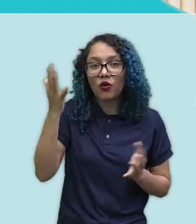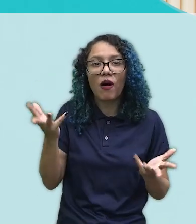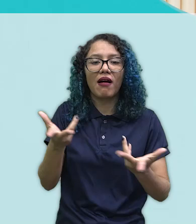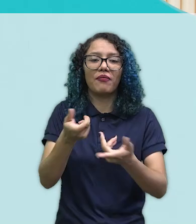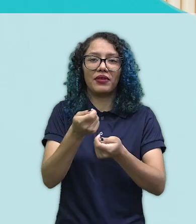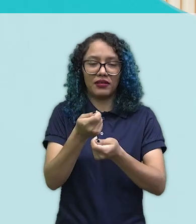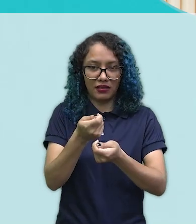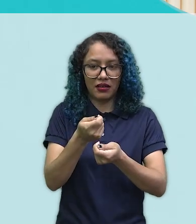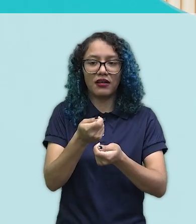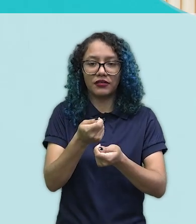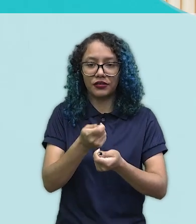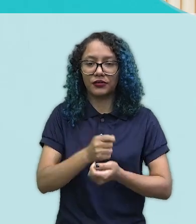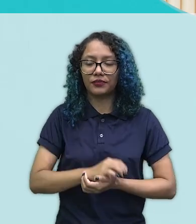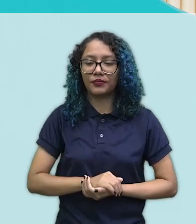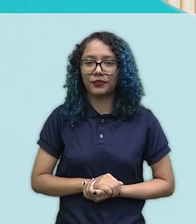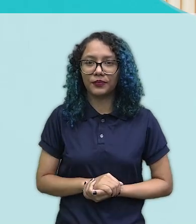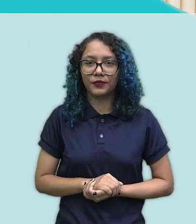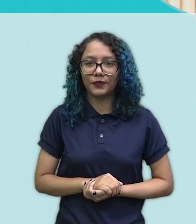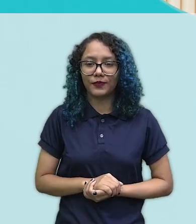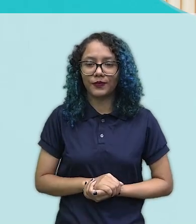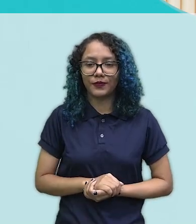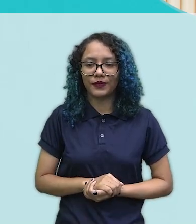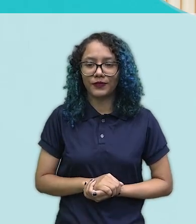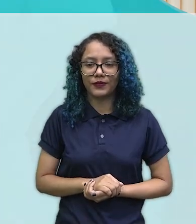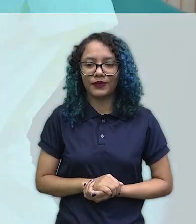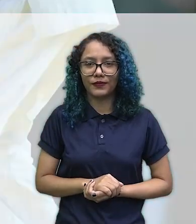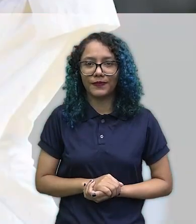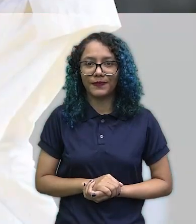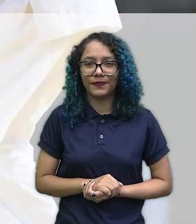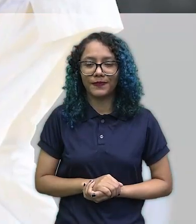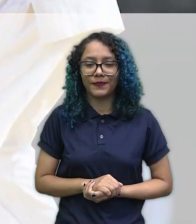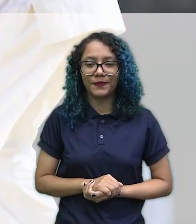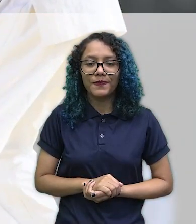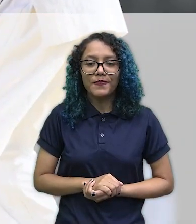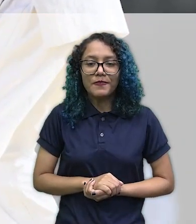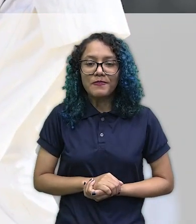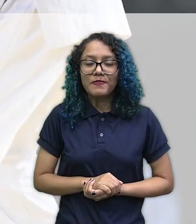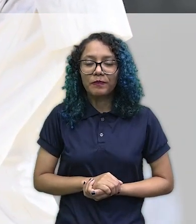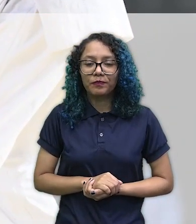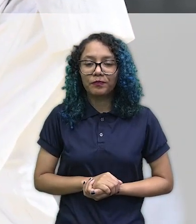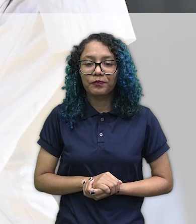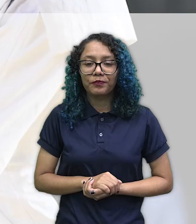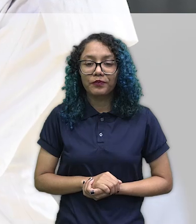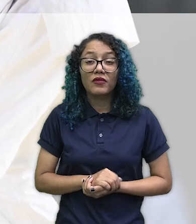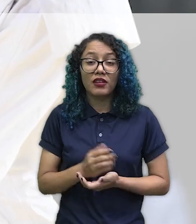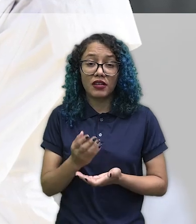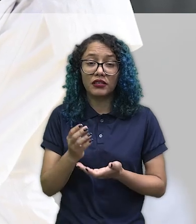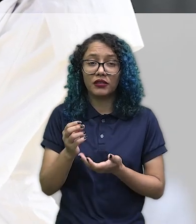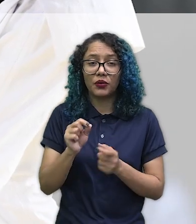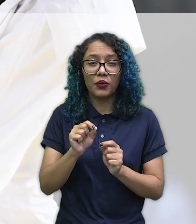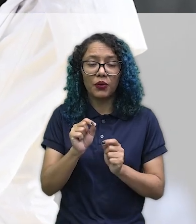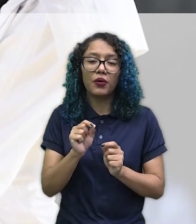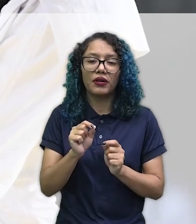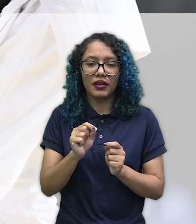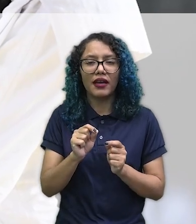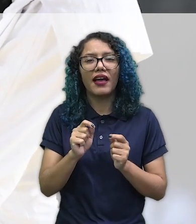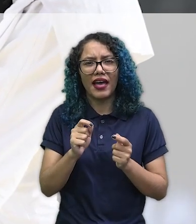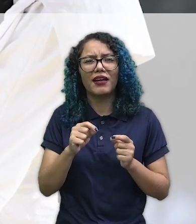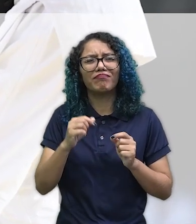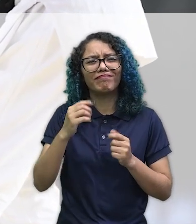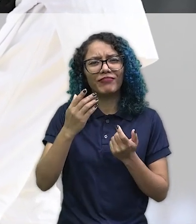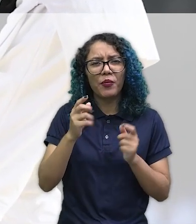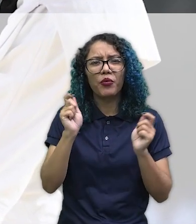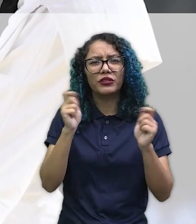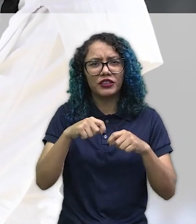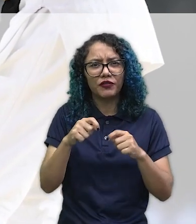e vão realmente para o nível de competição, para o nível de rendimento, e se tornam realmente grandes estrelas desse tipo